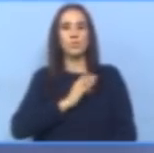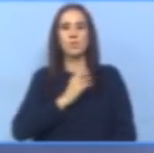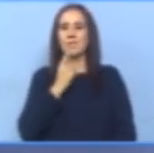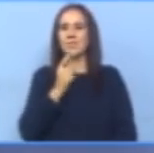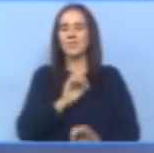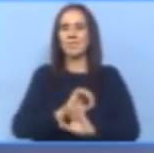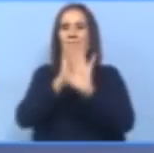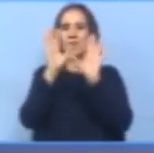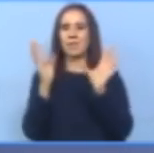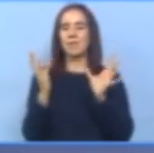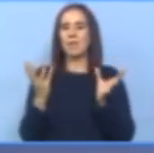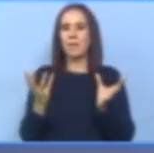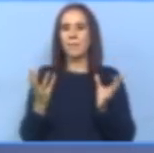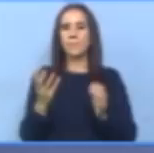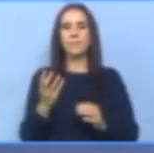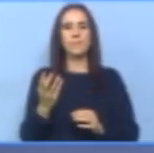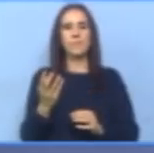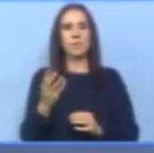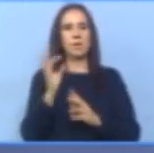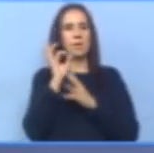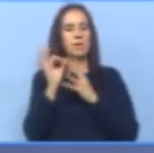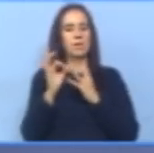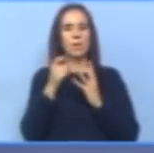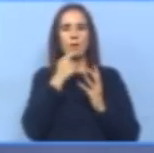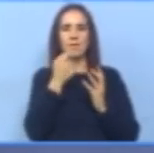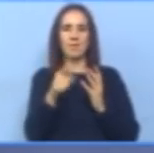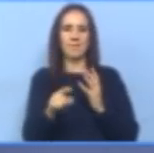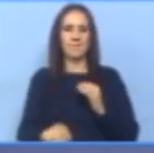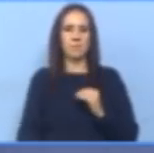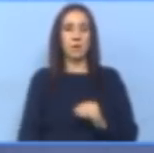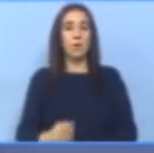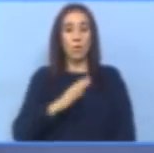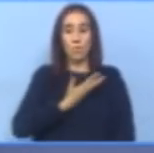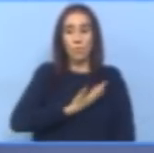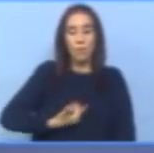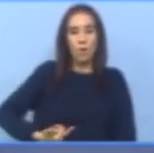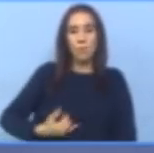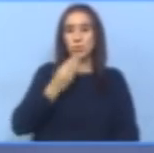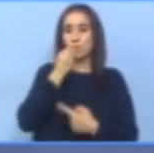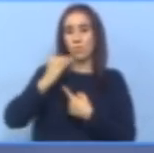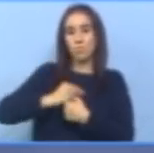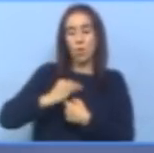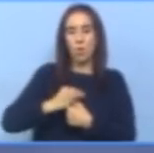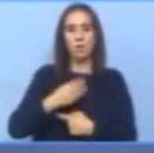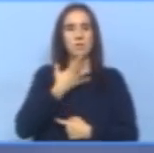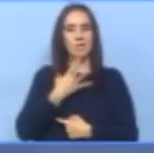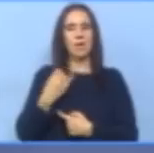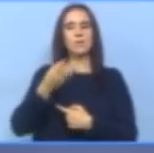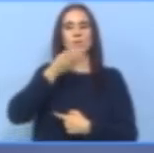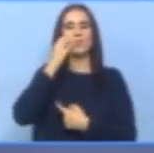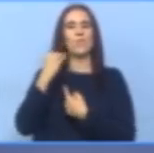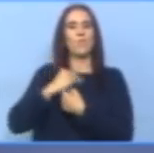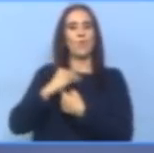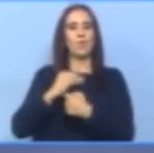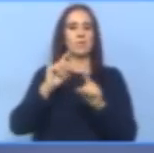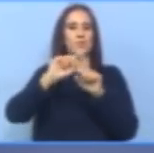toda a clareza é são estes os critérios. Tive fome, deste-me comer, tive sede, deste-me beber, e